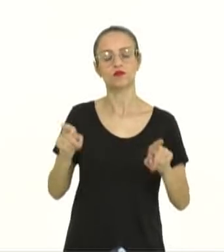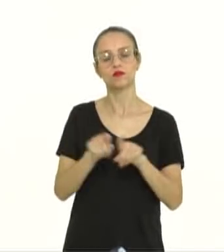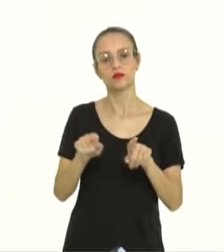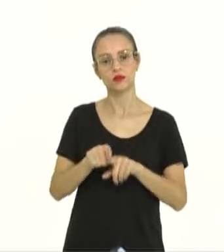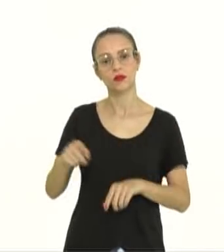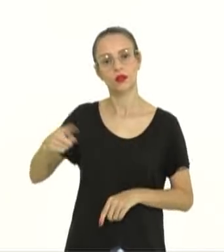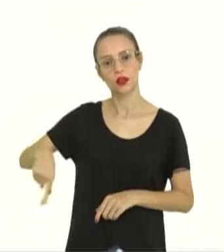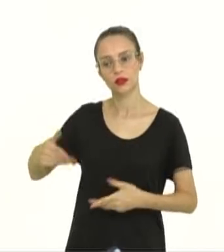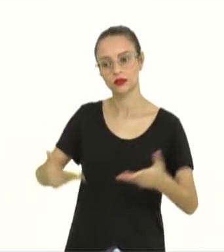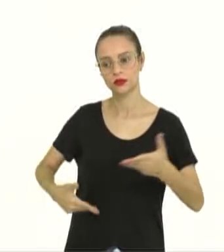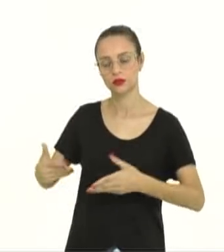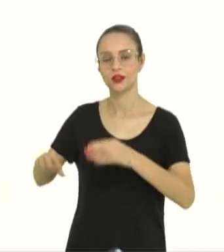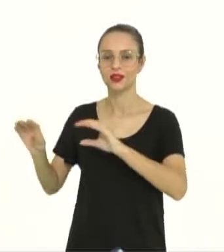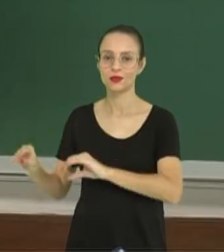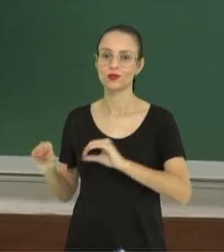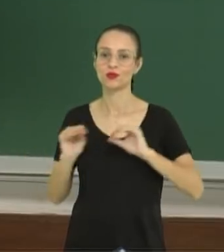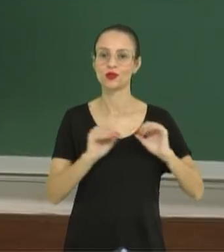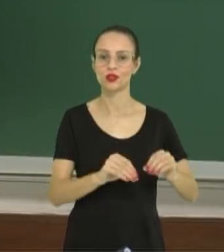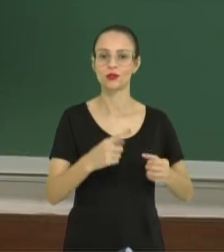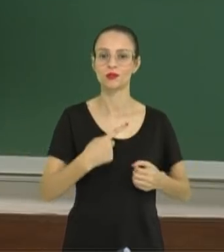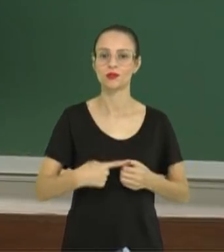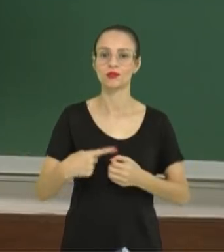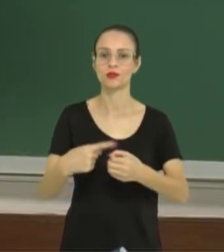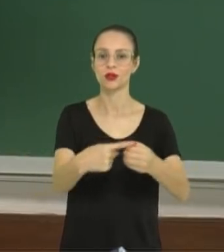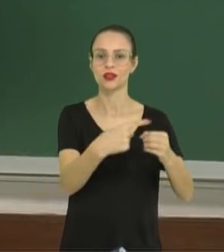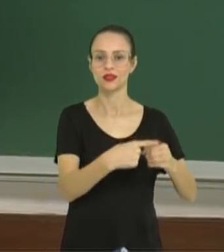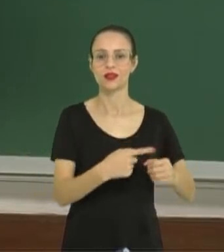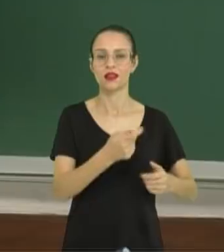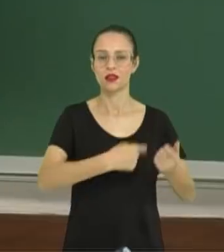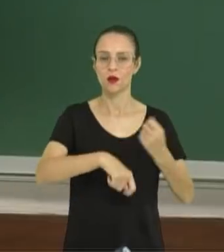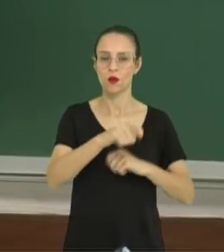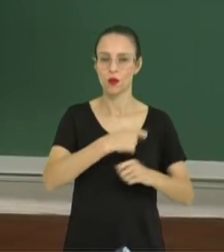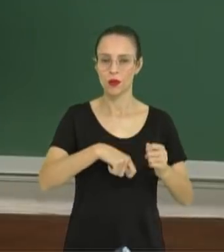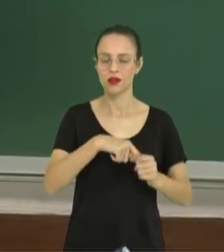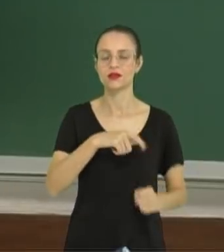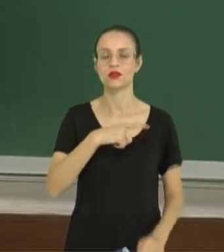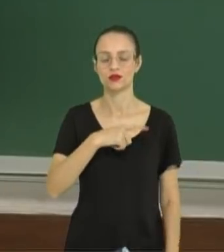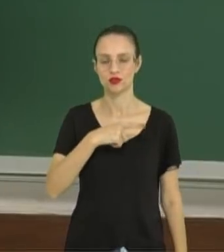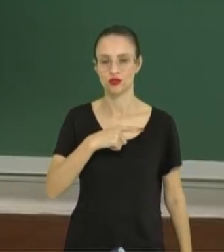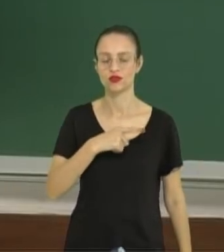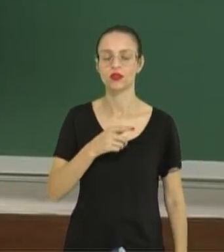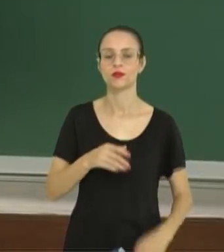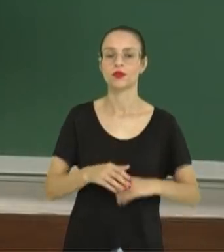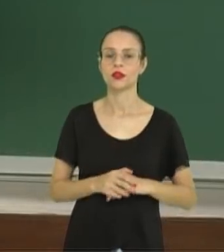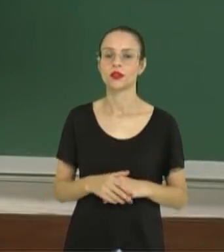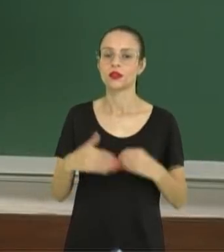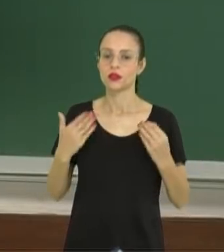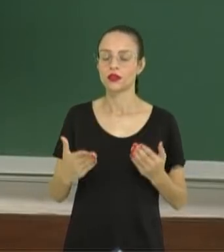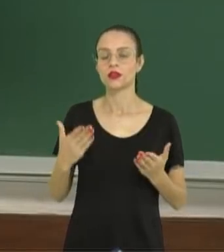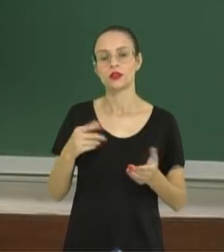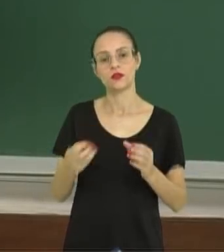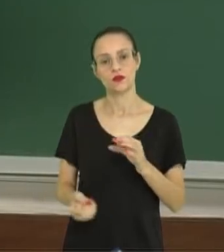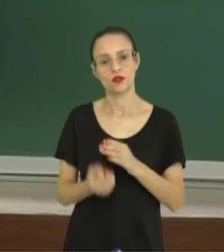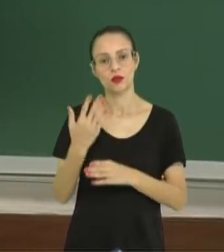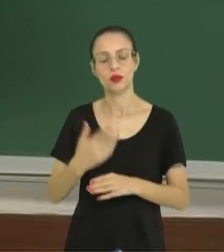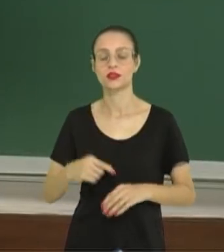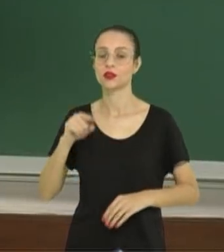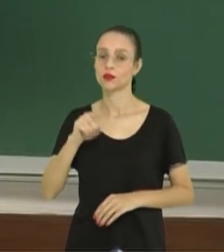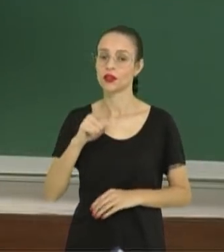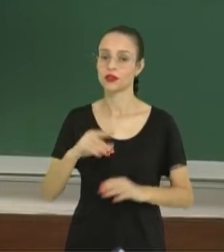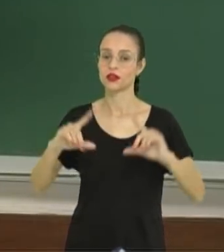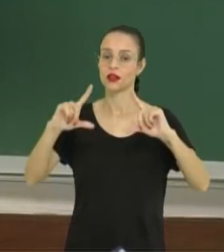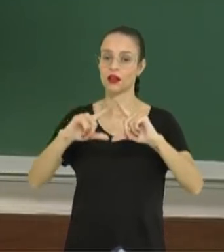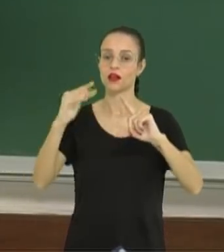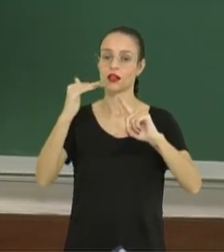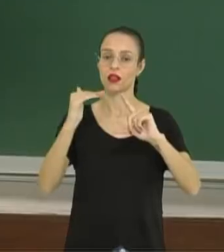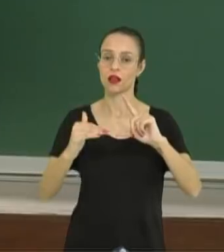desses servos para os burgos, que eram essas cidades comerciais no entorno dos feudos, e a formação dessa classe burguesa, que